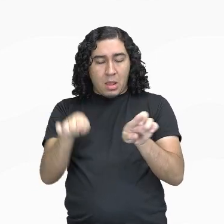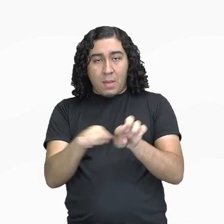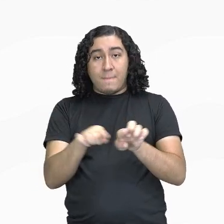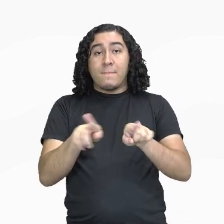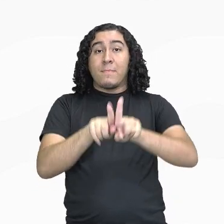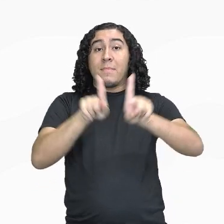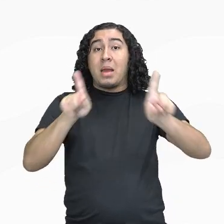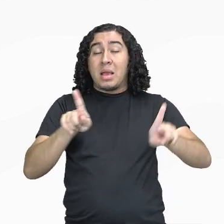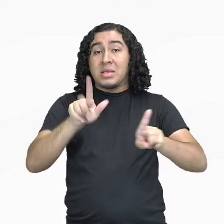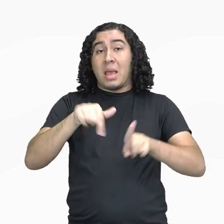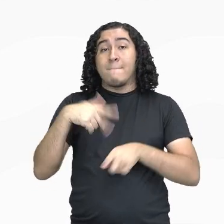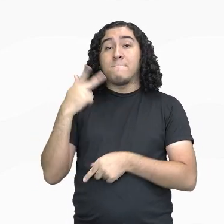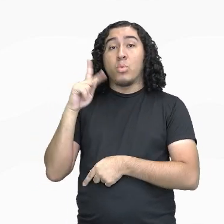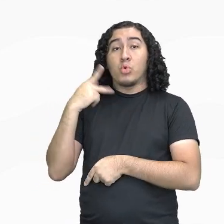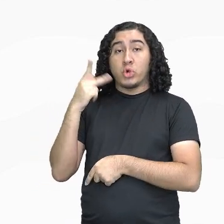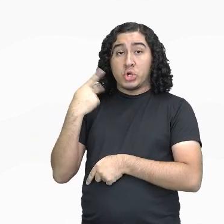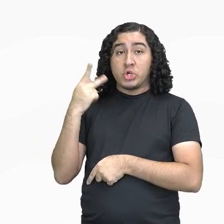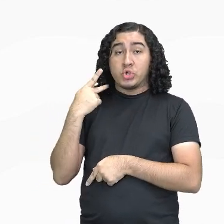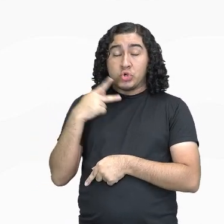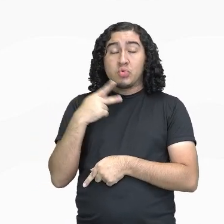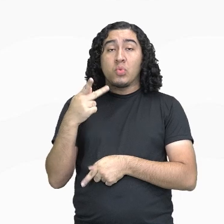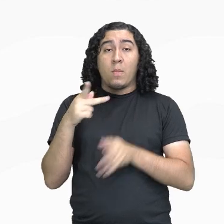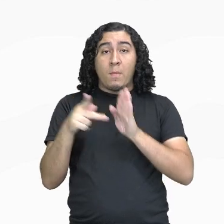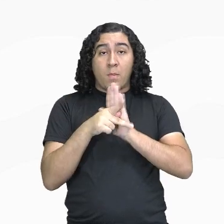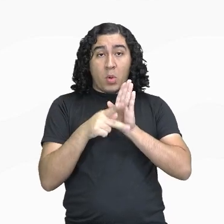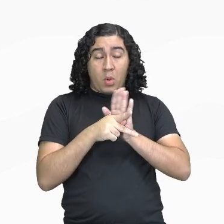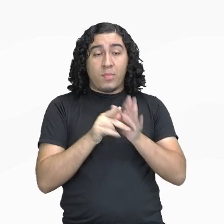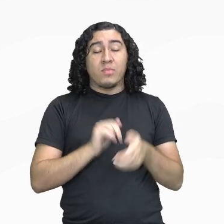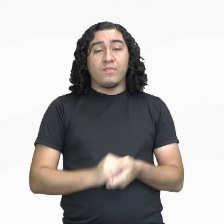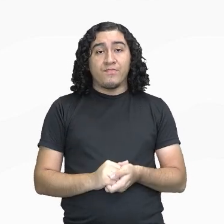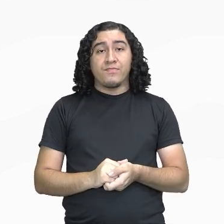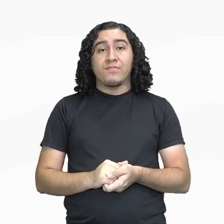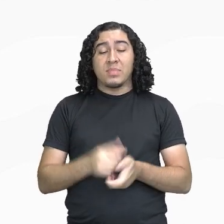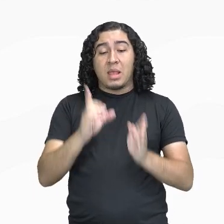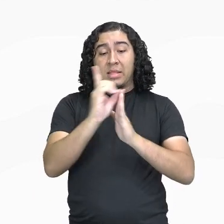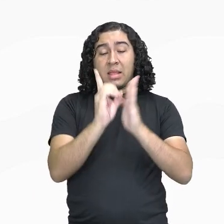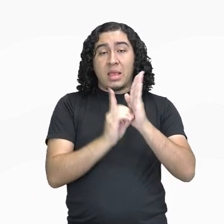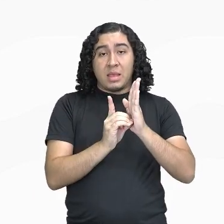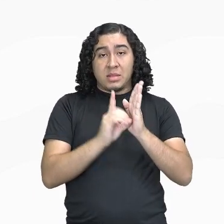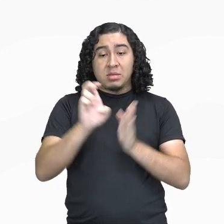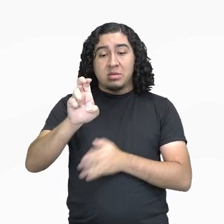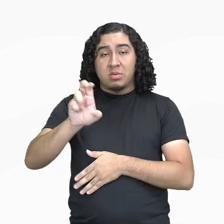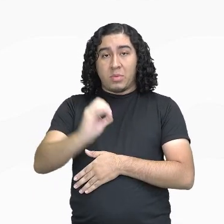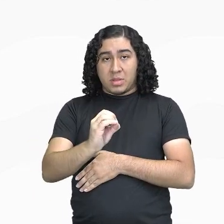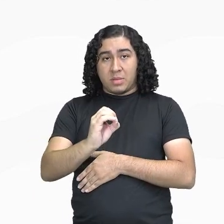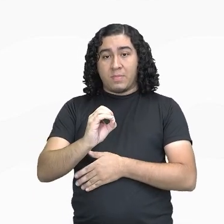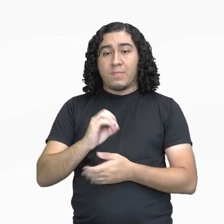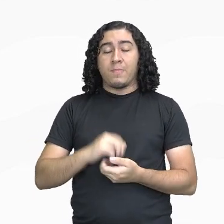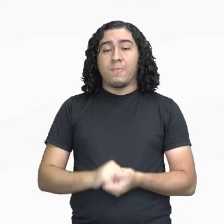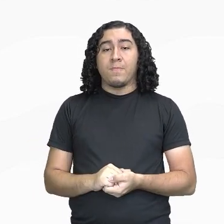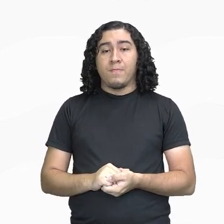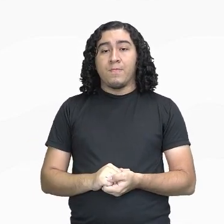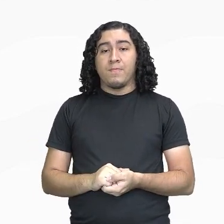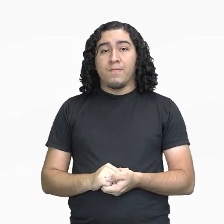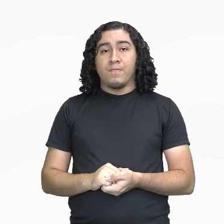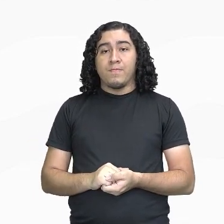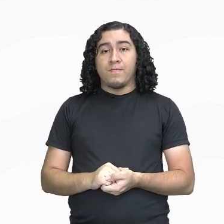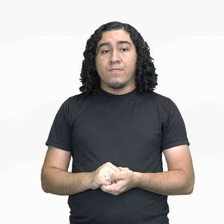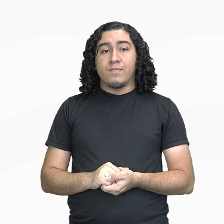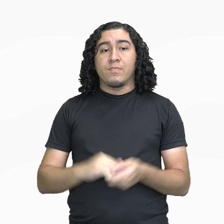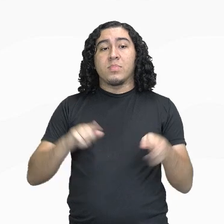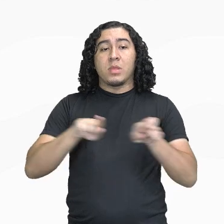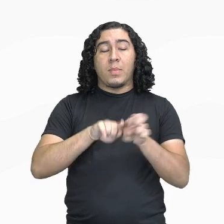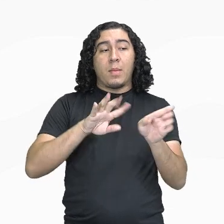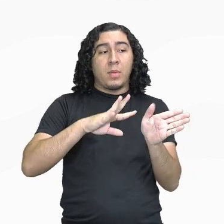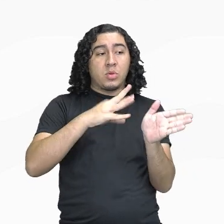Foi algo administrativo adotado na década de 1950. Então, isso também, a Amazônia